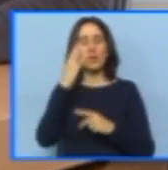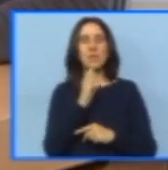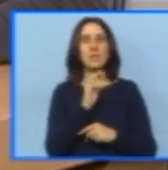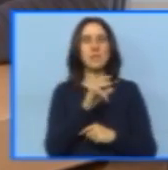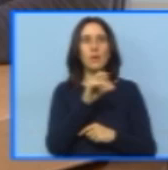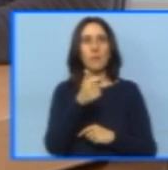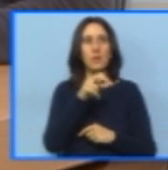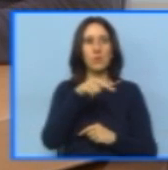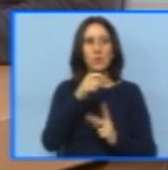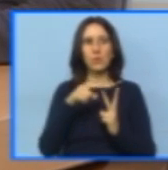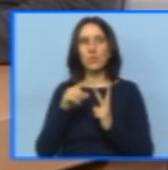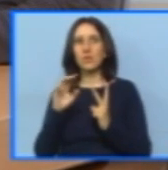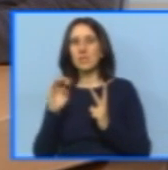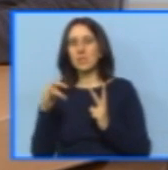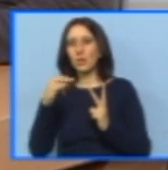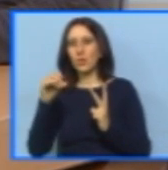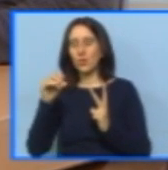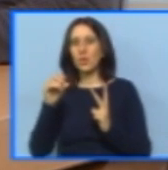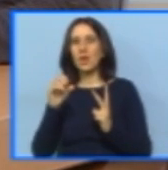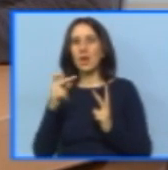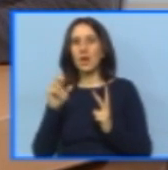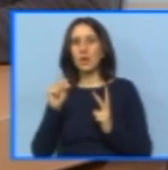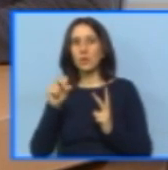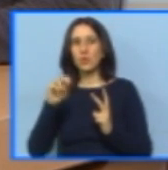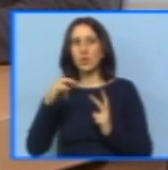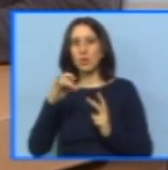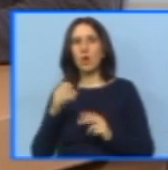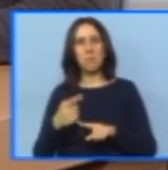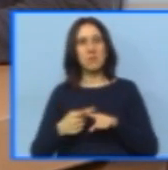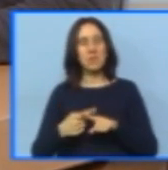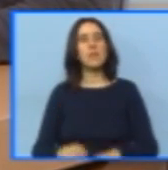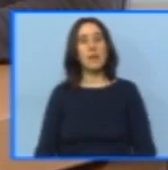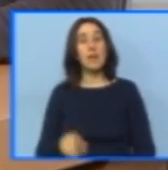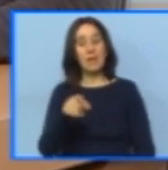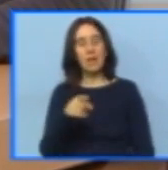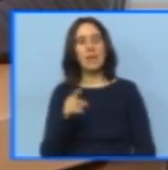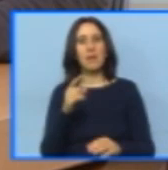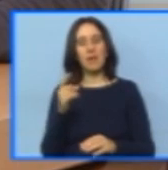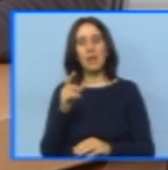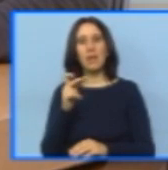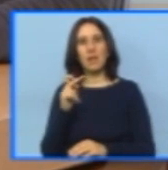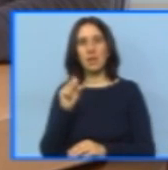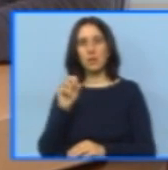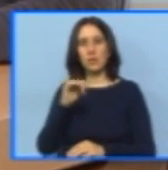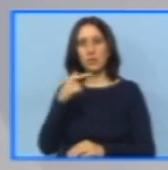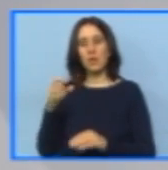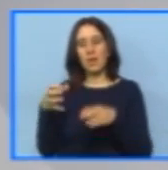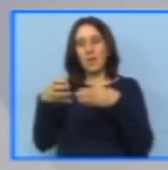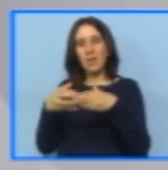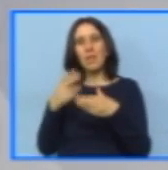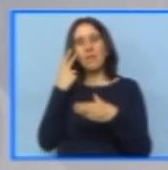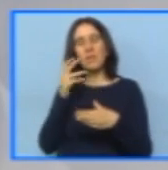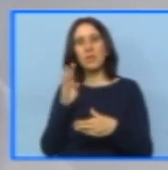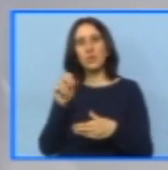Agostinho. E a de Santo Agostinho era a vida apostólica desta comunidade de Jerusalém. E então, tanto os franciscanos como os dominicanos,